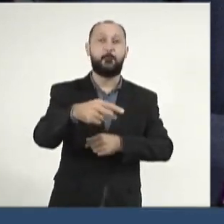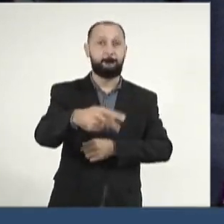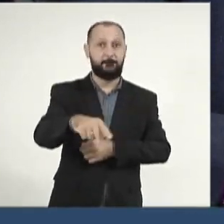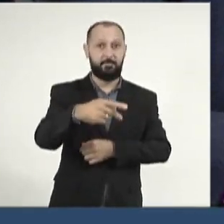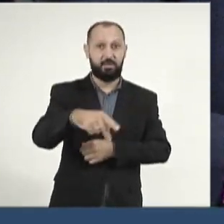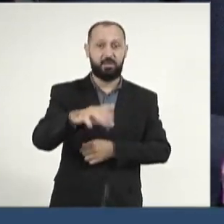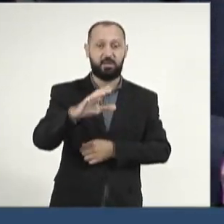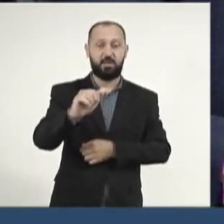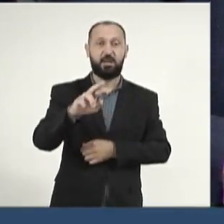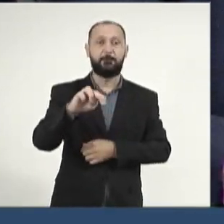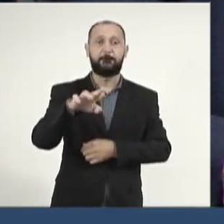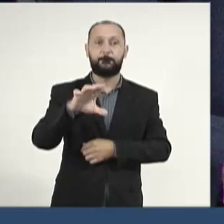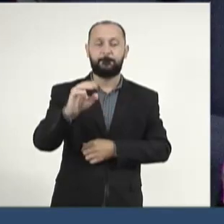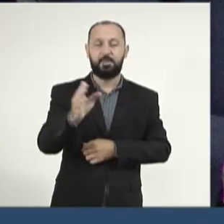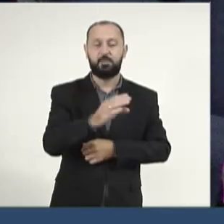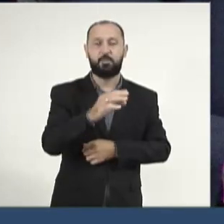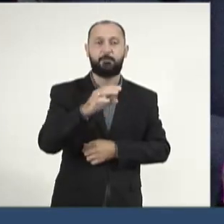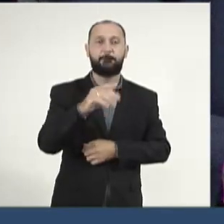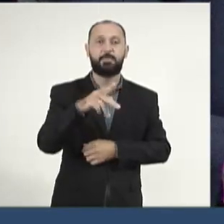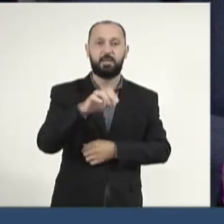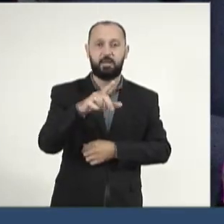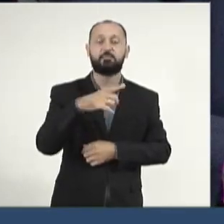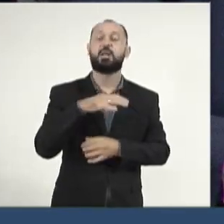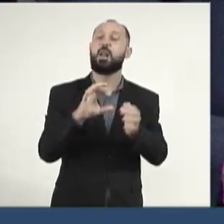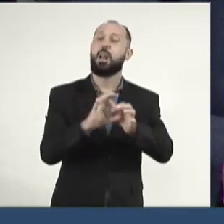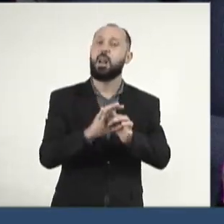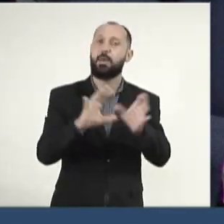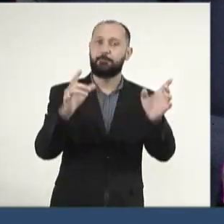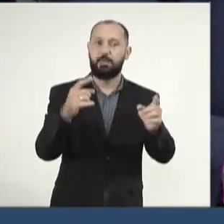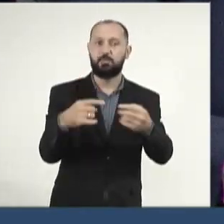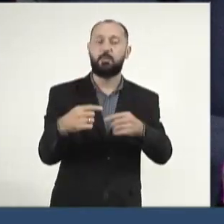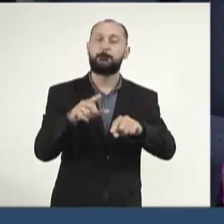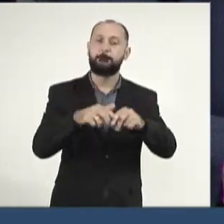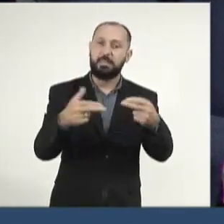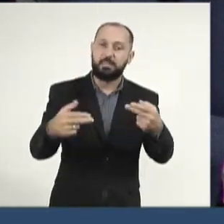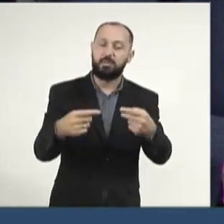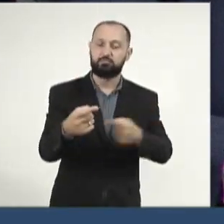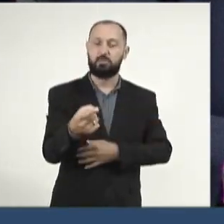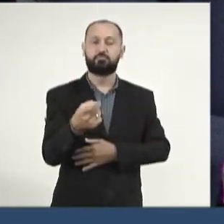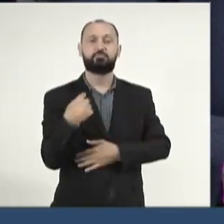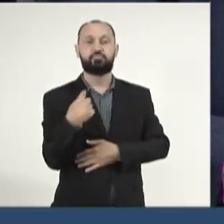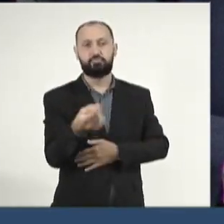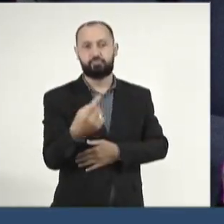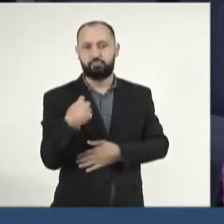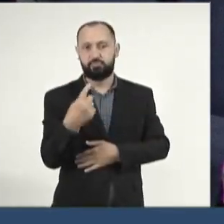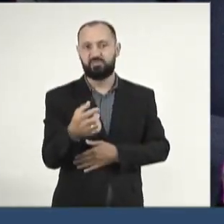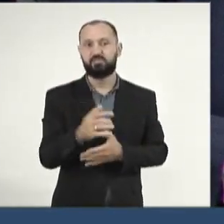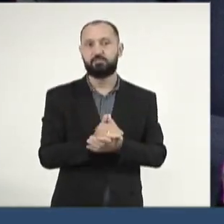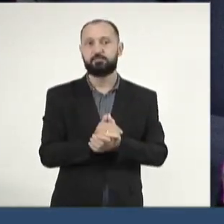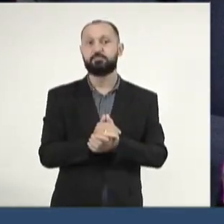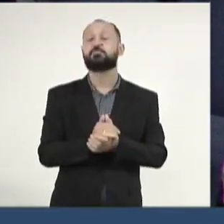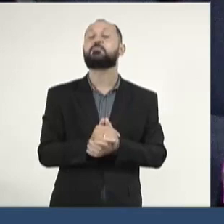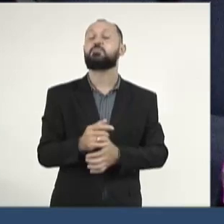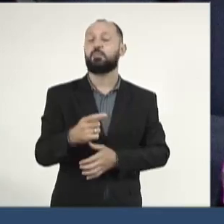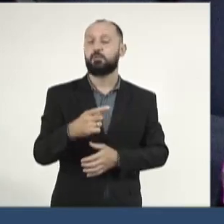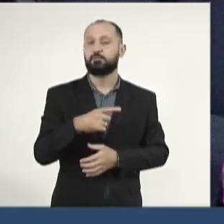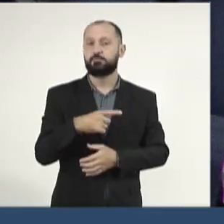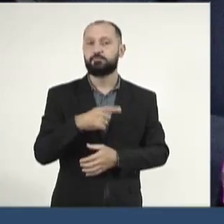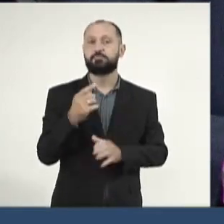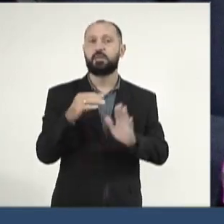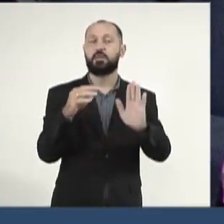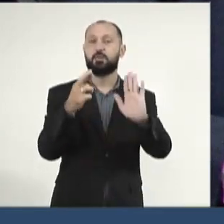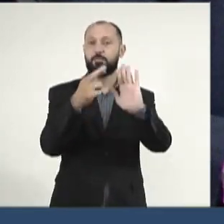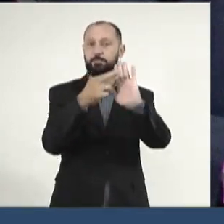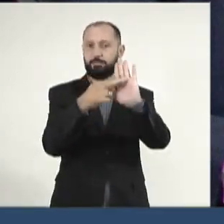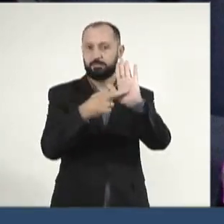Portanto, está autorizada a aduana e o material a ser utilizado na ponte. Aí tem toda uma